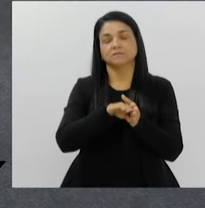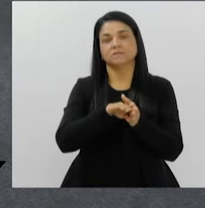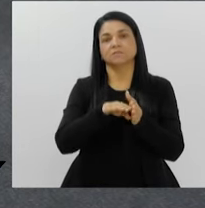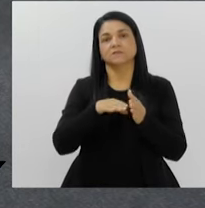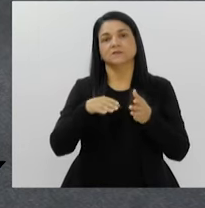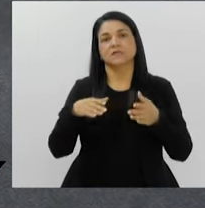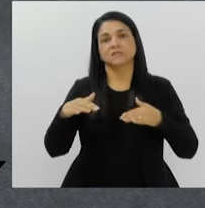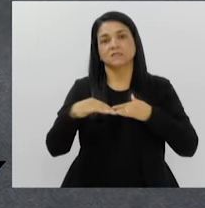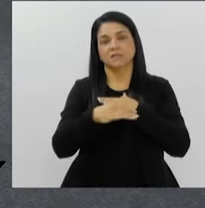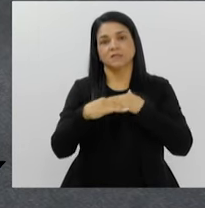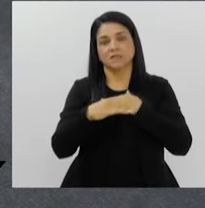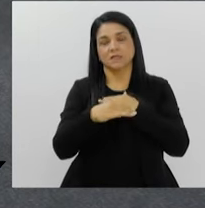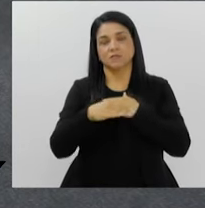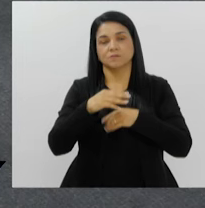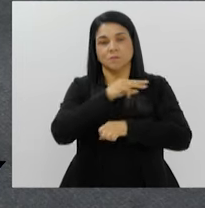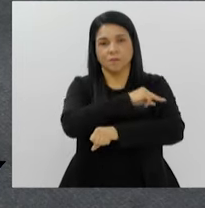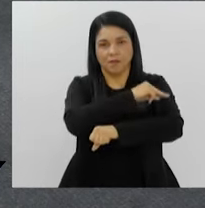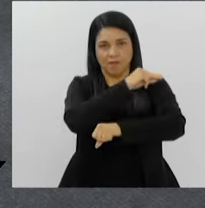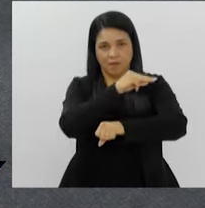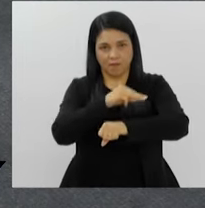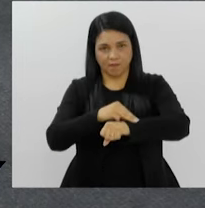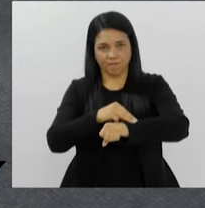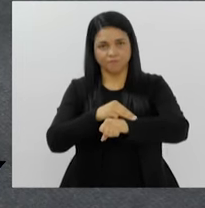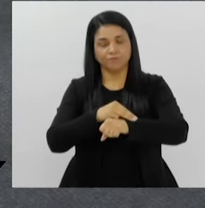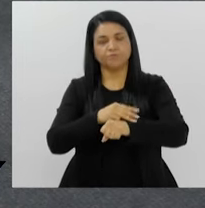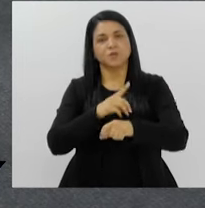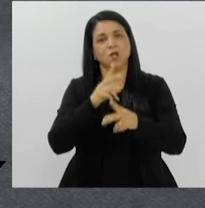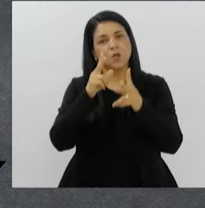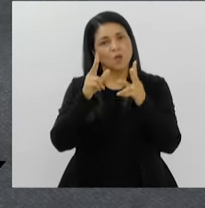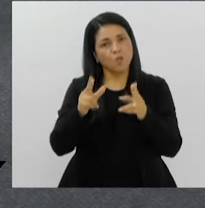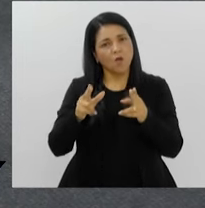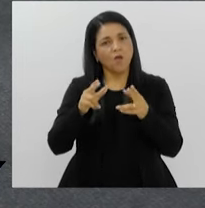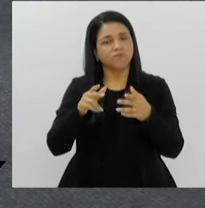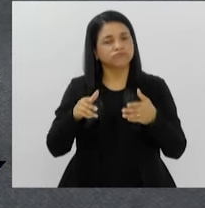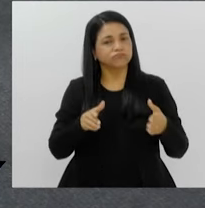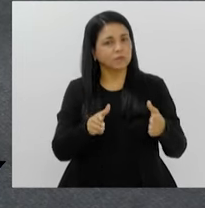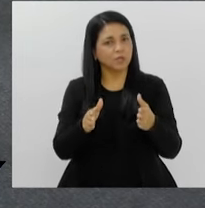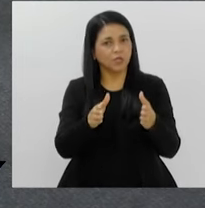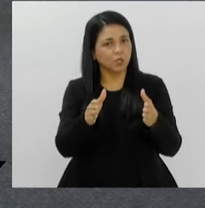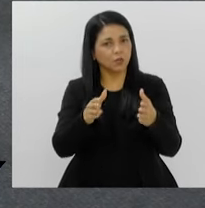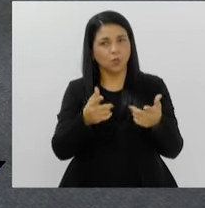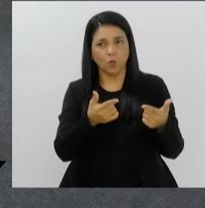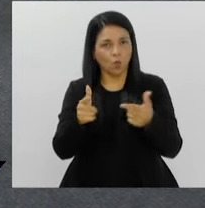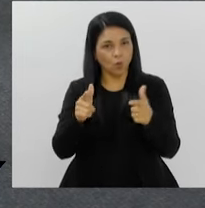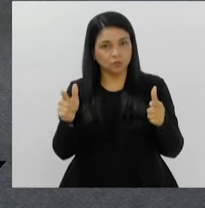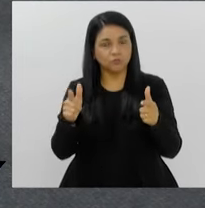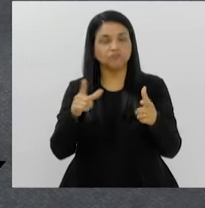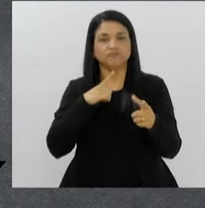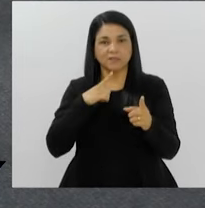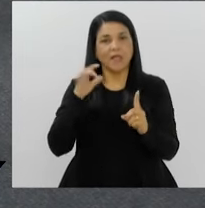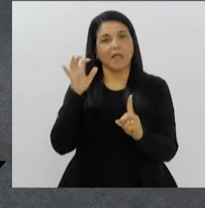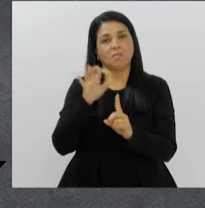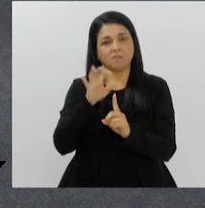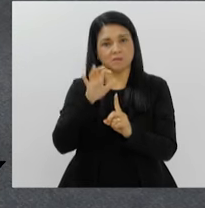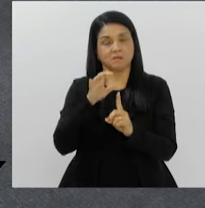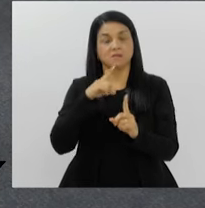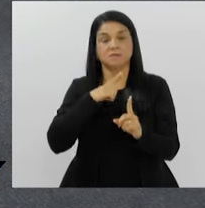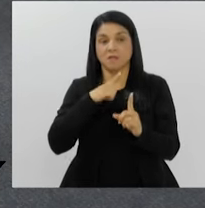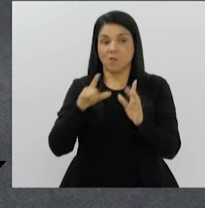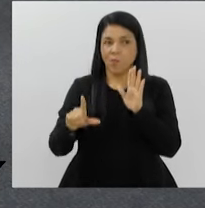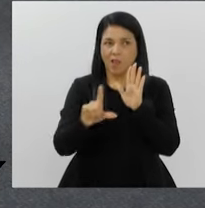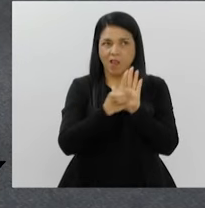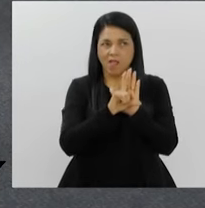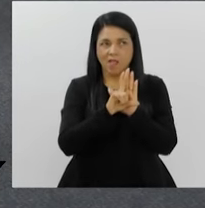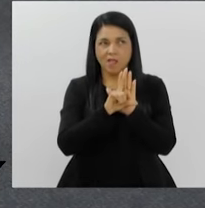E, como vários rios, ele tem muitas ameaças. Existe uma lei, não essa,